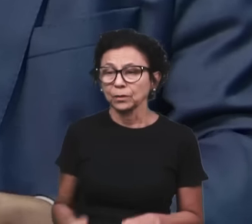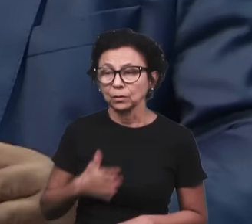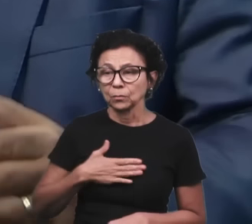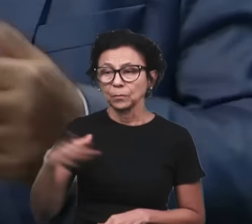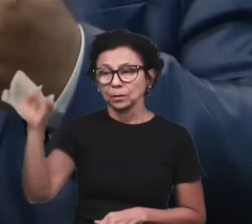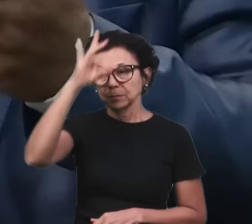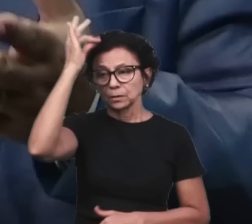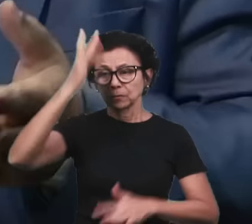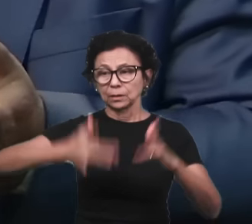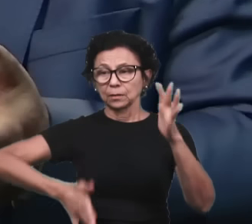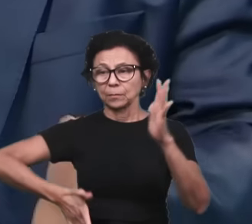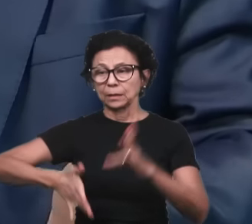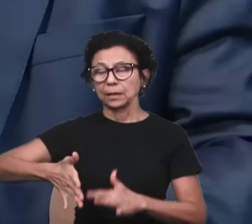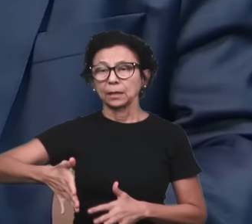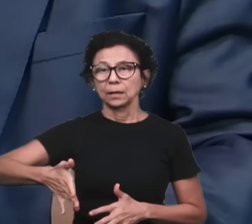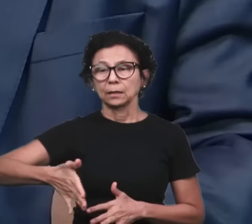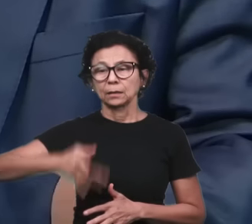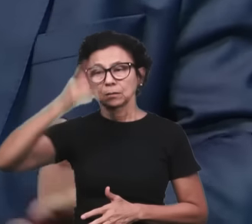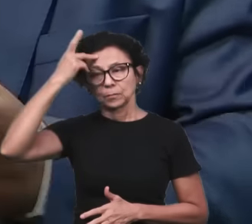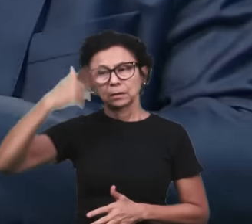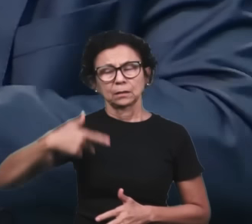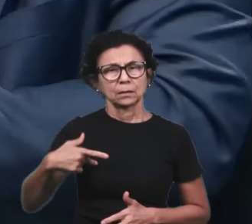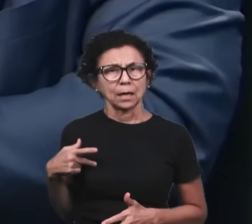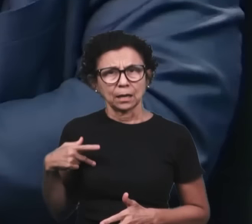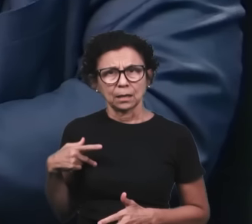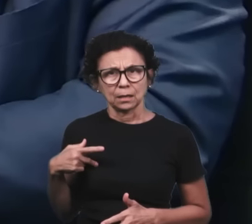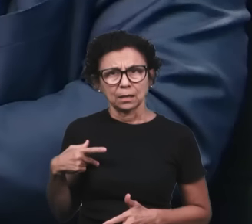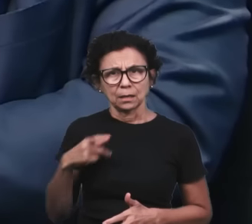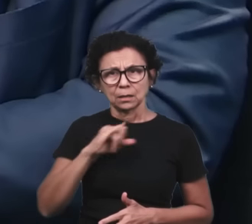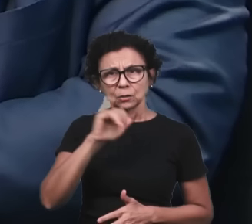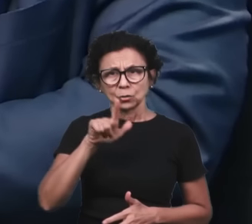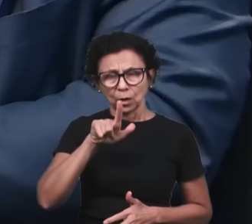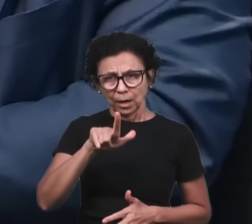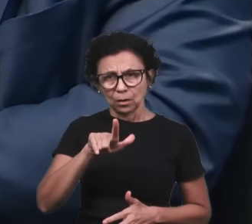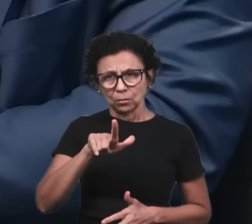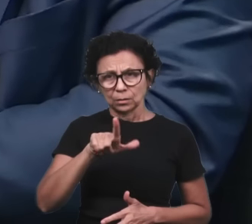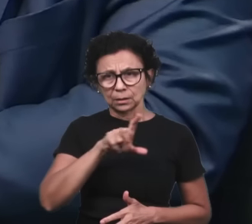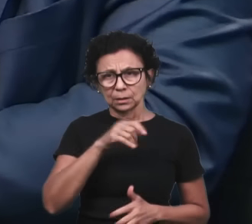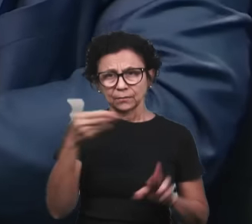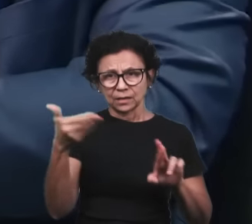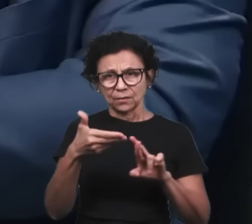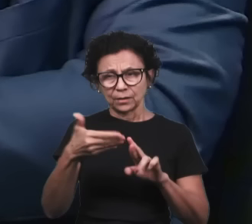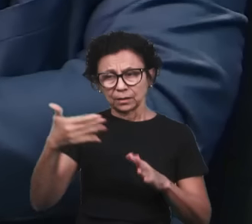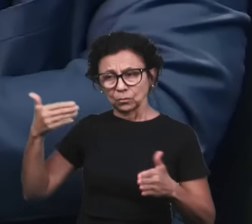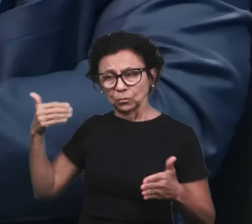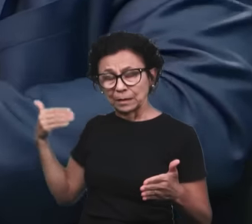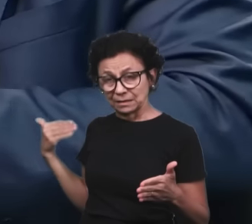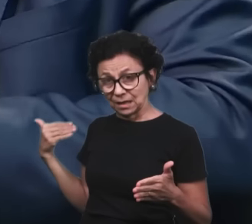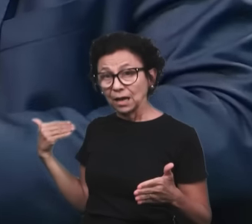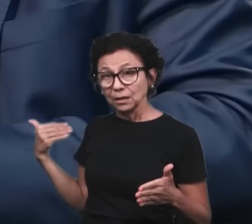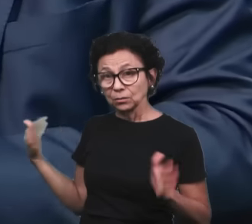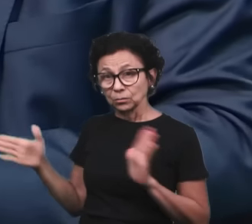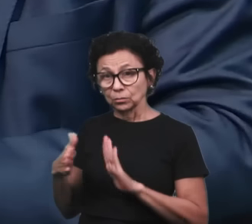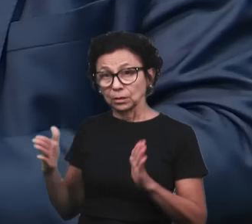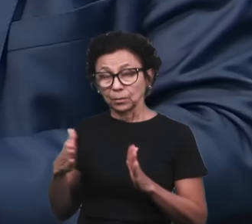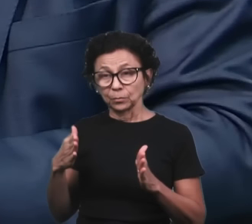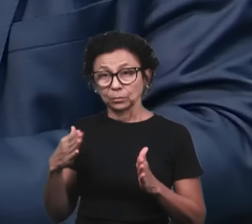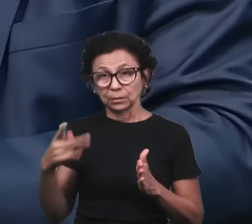carne. Joel não estava falando, não era para os dias dele, era para a igreja, que se cumpriu no Pentecostes, que se cumpre até nos